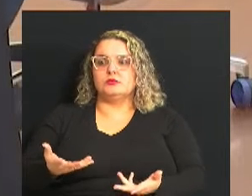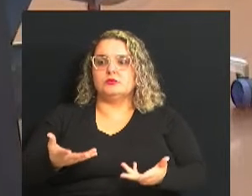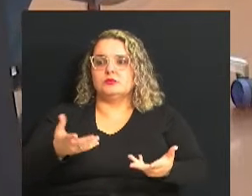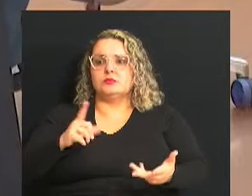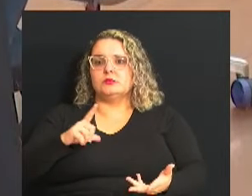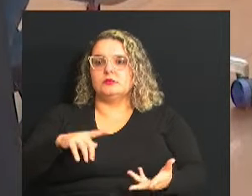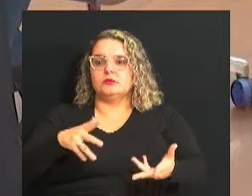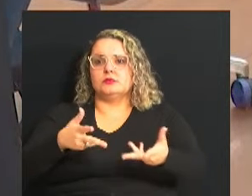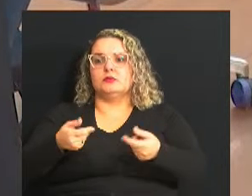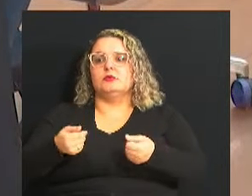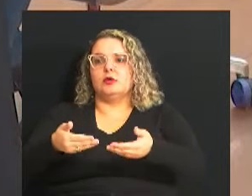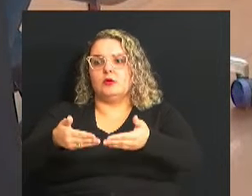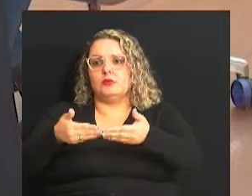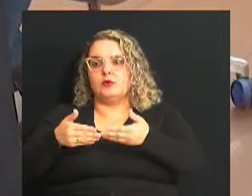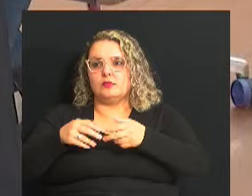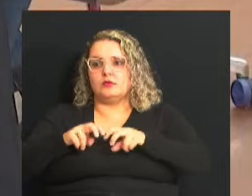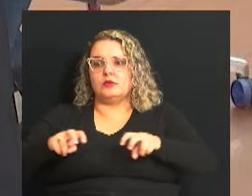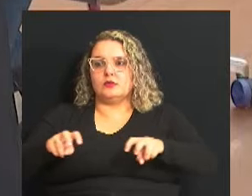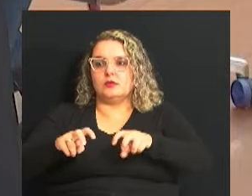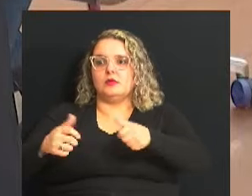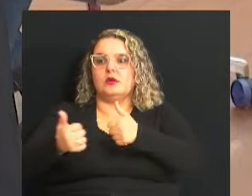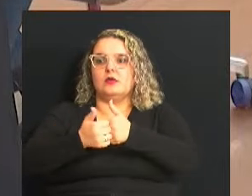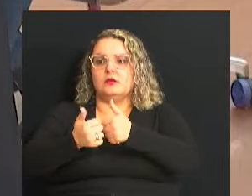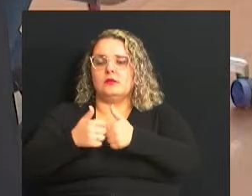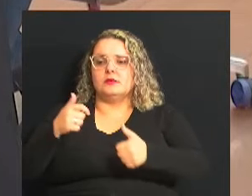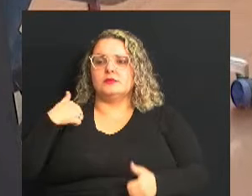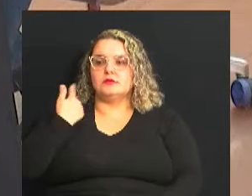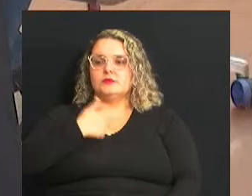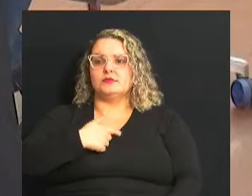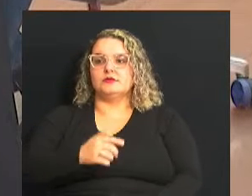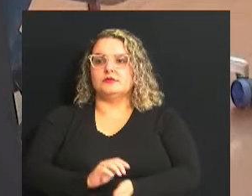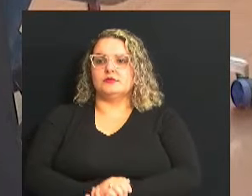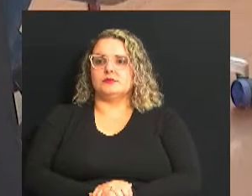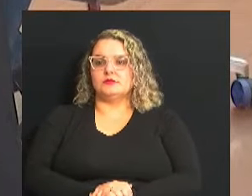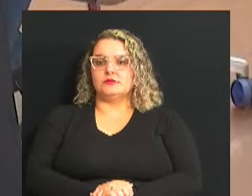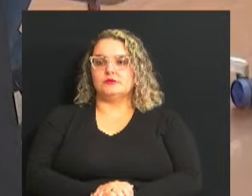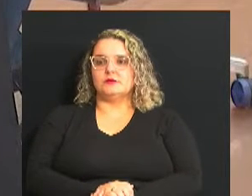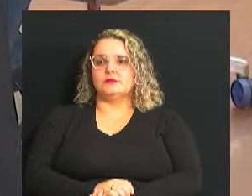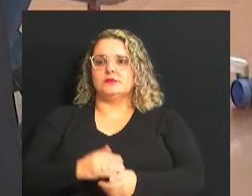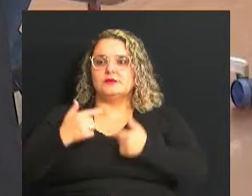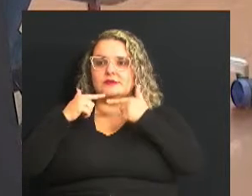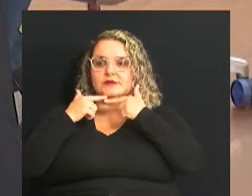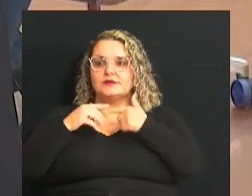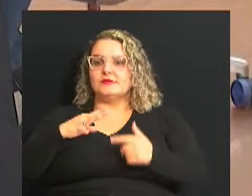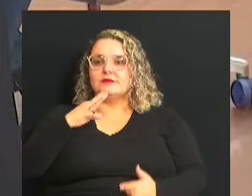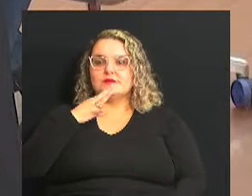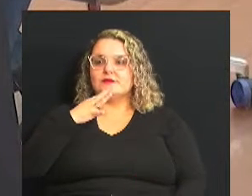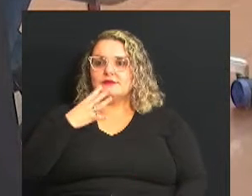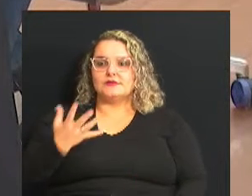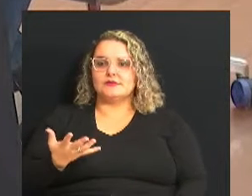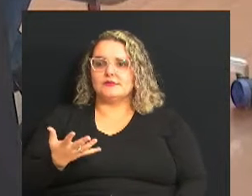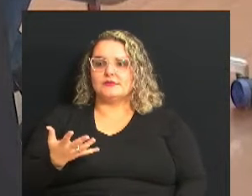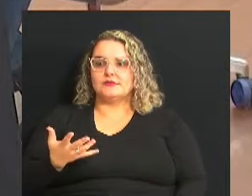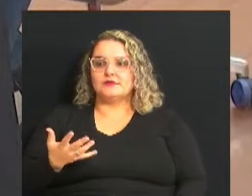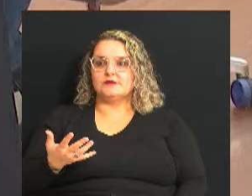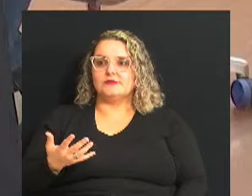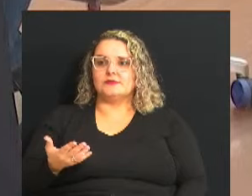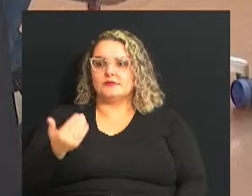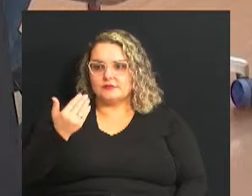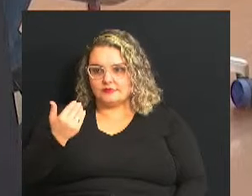por favor, desçam aqui e fiquem perto da gente. Eu não reconheci vocês aqui na passagem, por